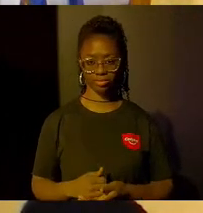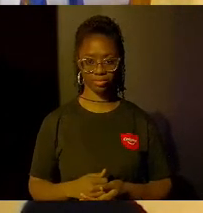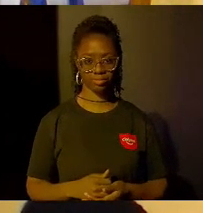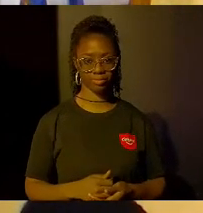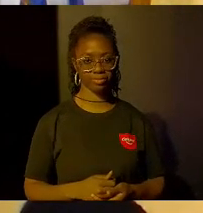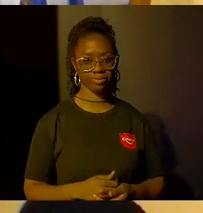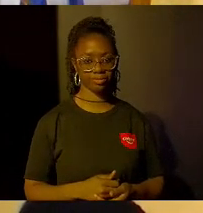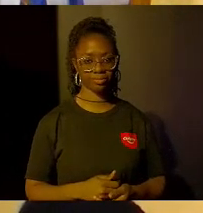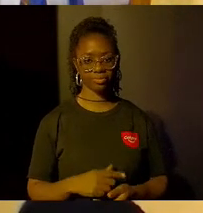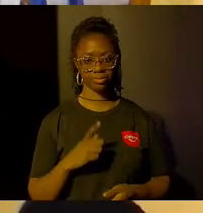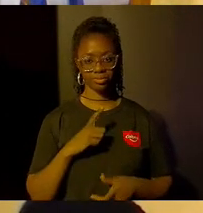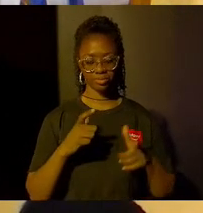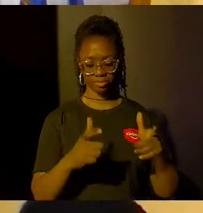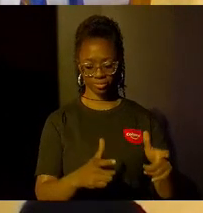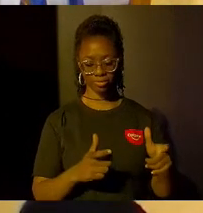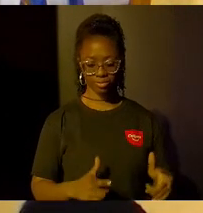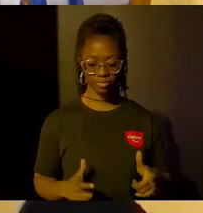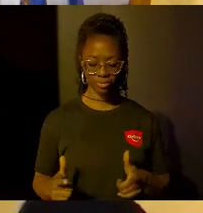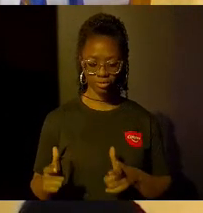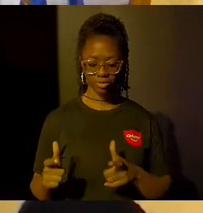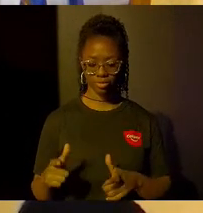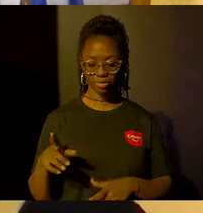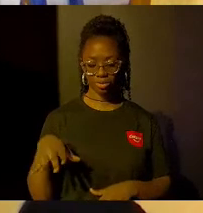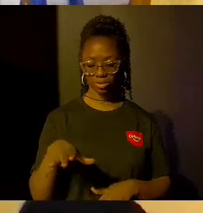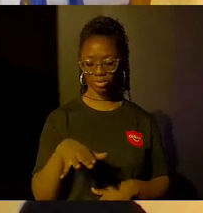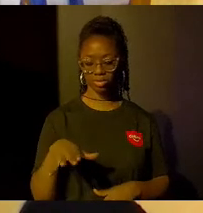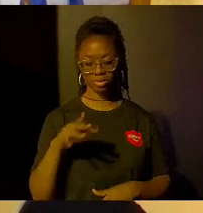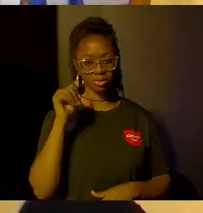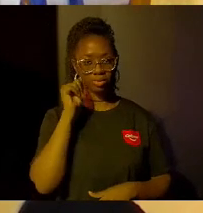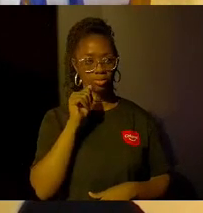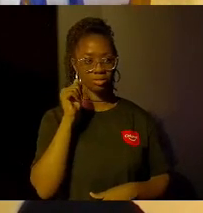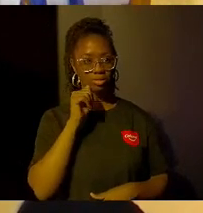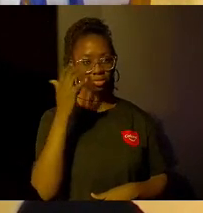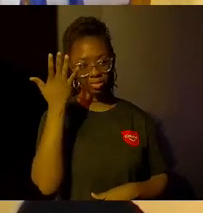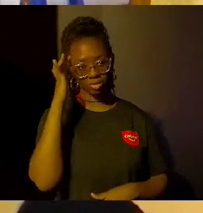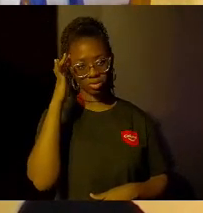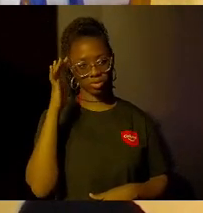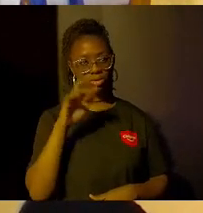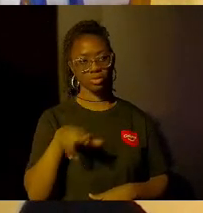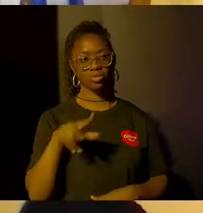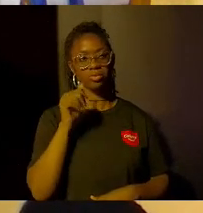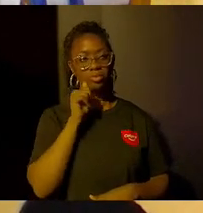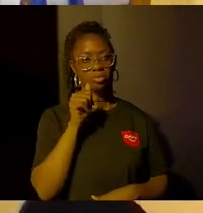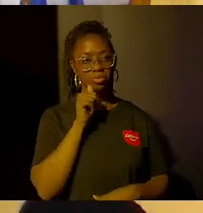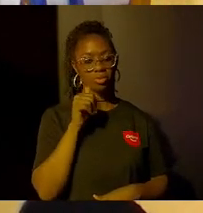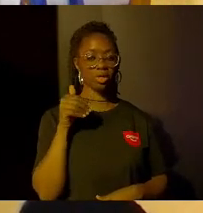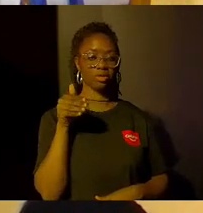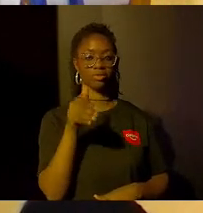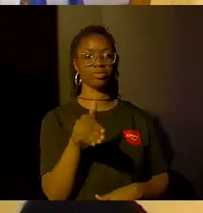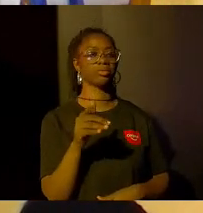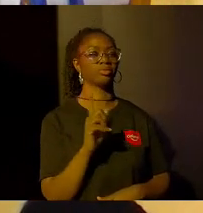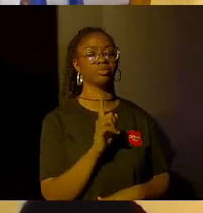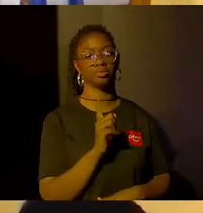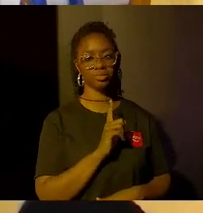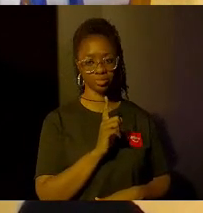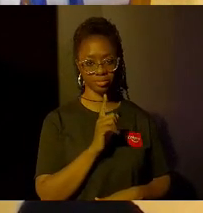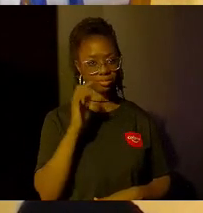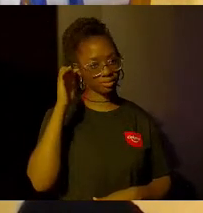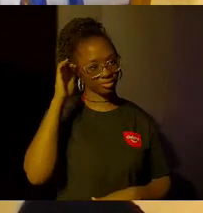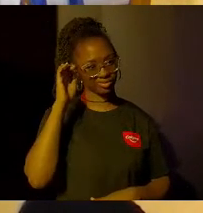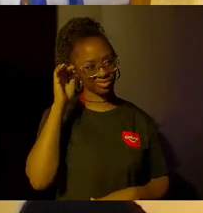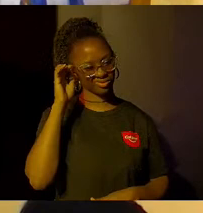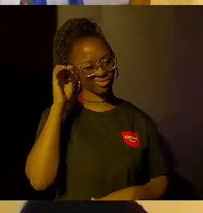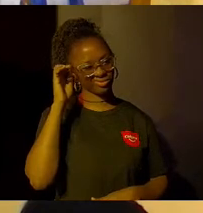Há um Lugar entre as mulheres que eu acho que quem não é mulher não acessa que é um